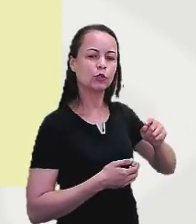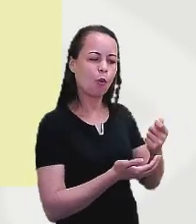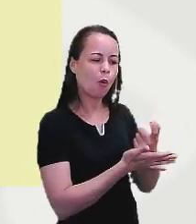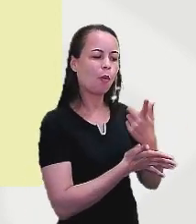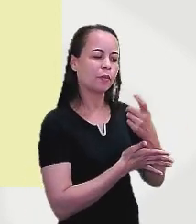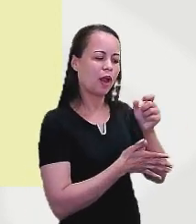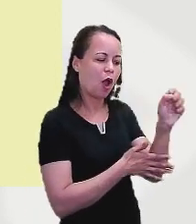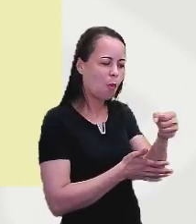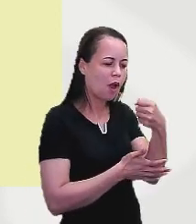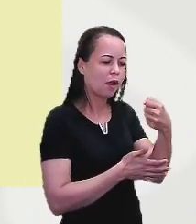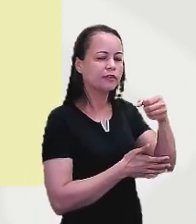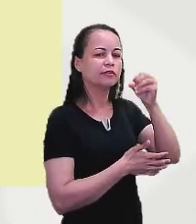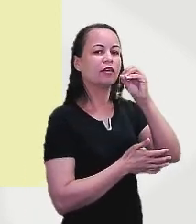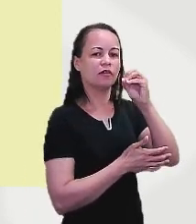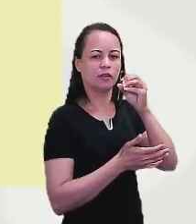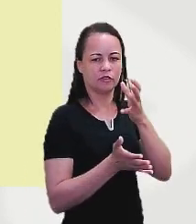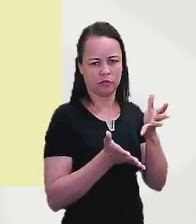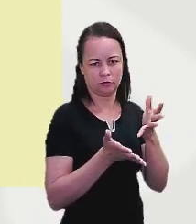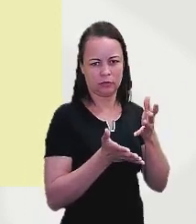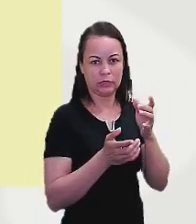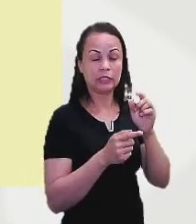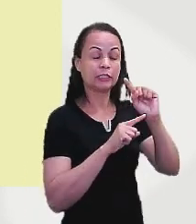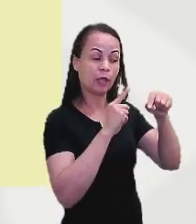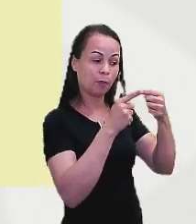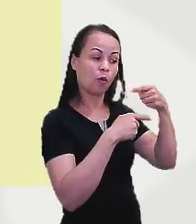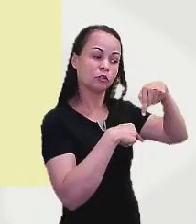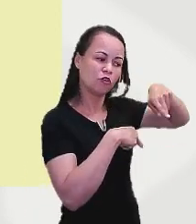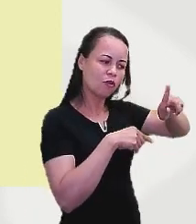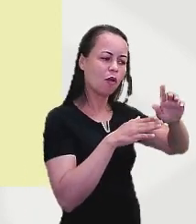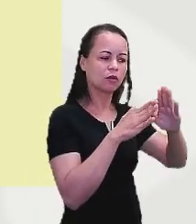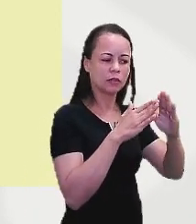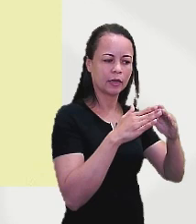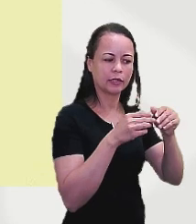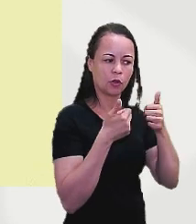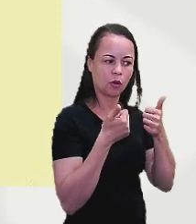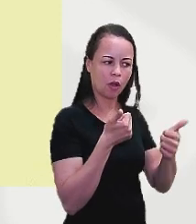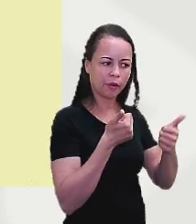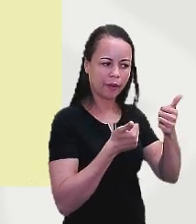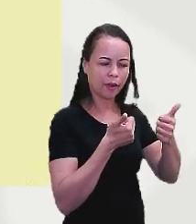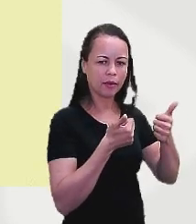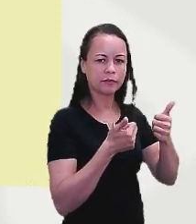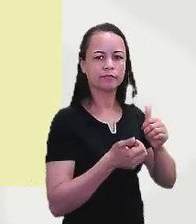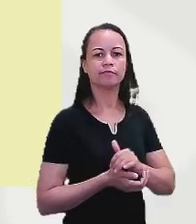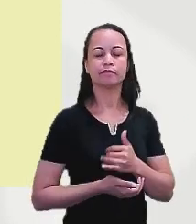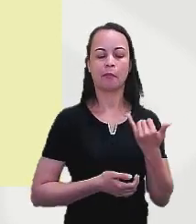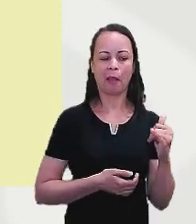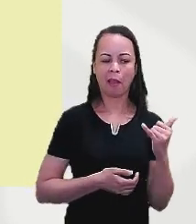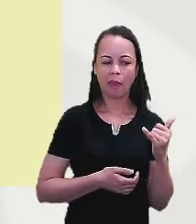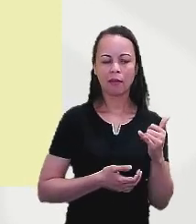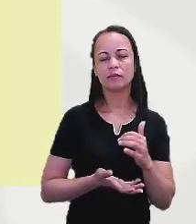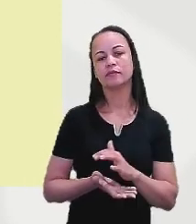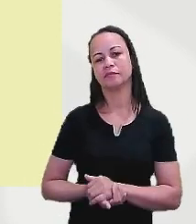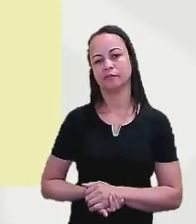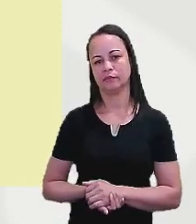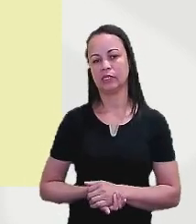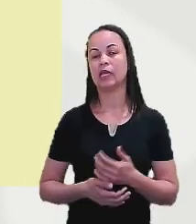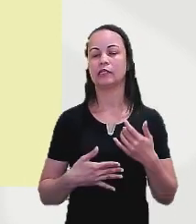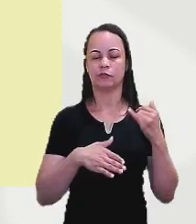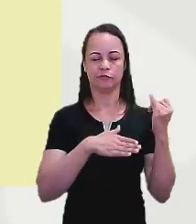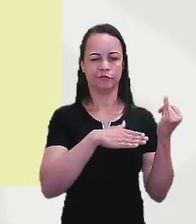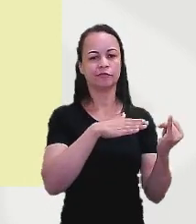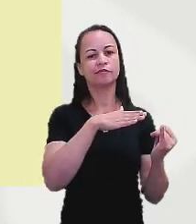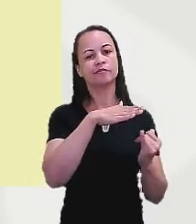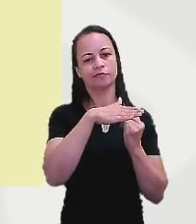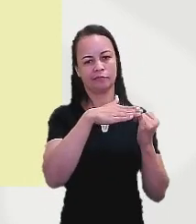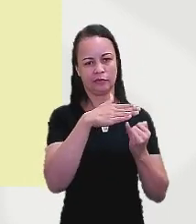apareço lá depois, beleza? Veja, é uma linguagem jovem, uma linguagem informal, não é? E uma